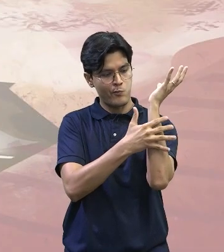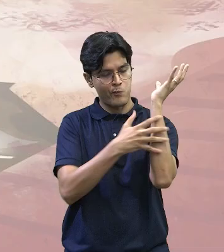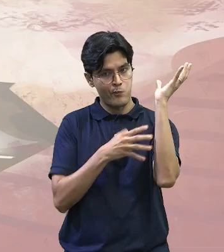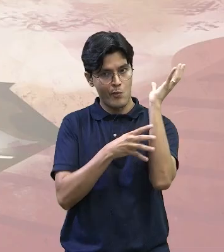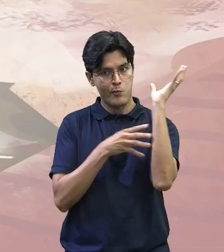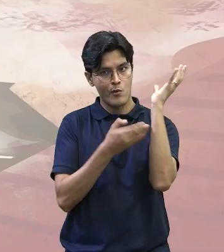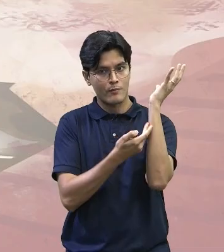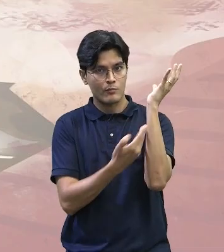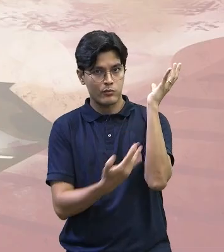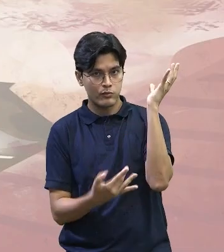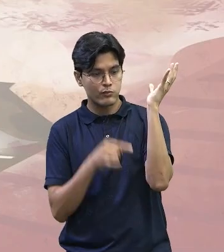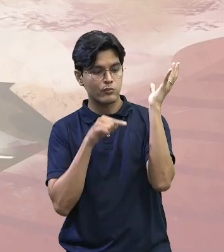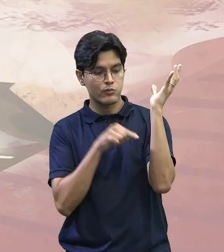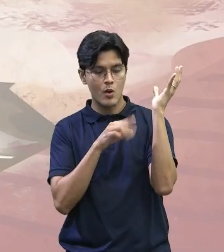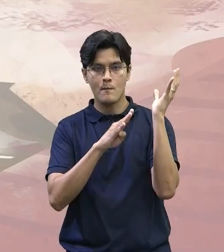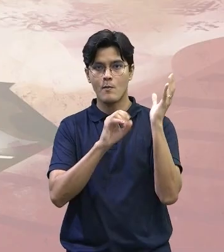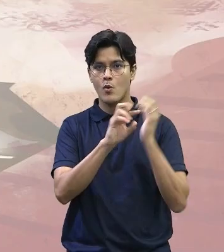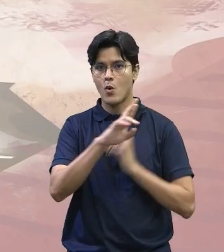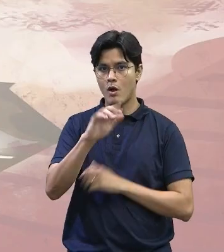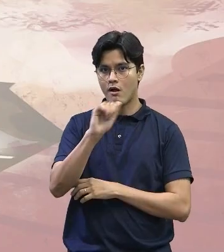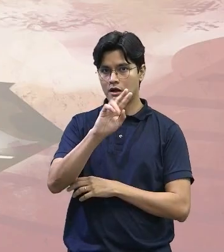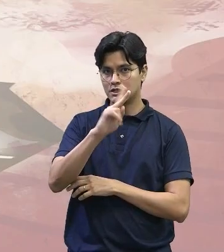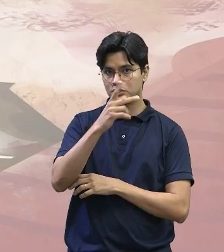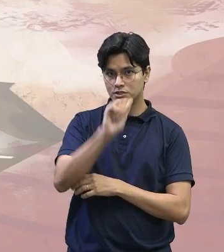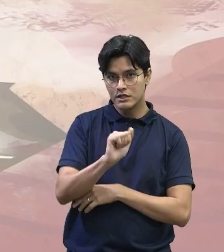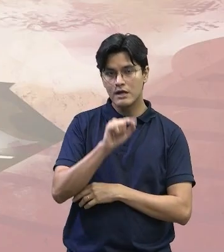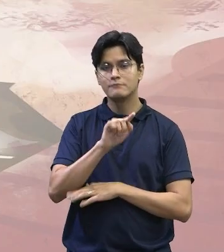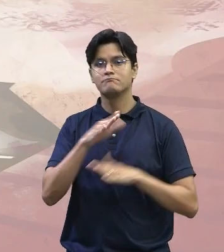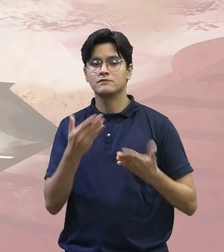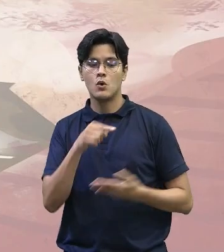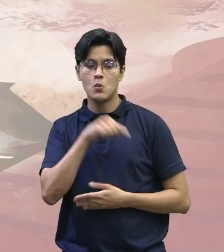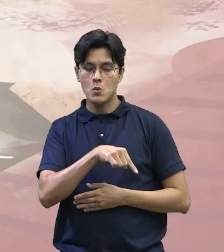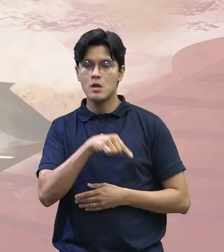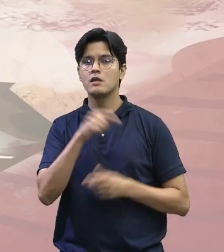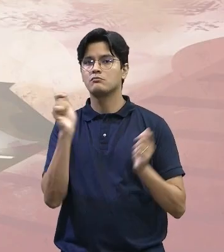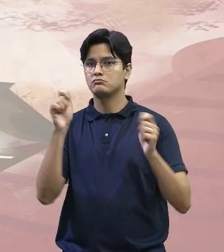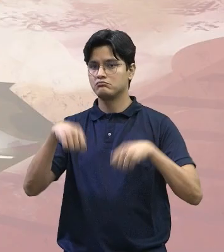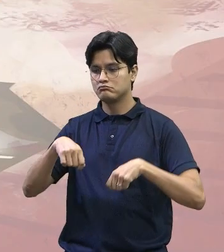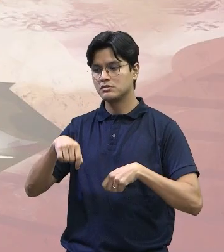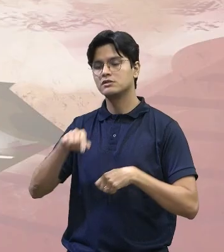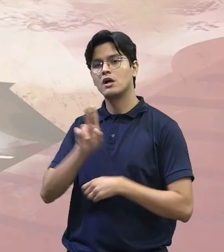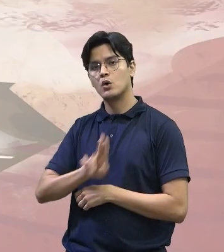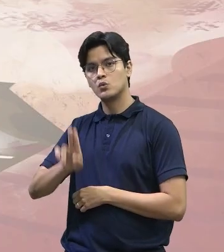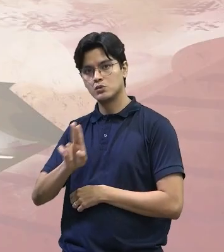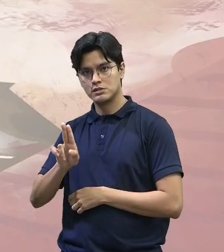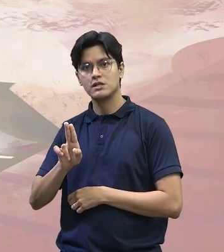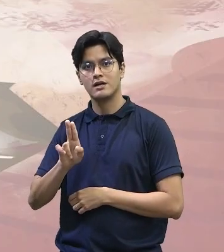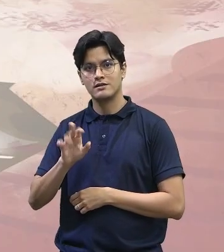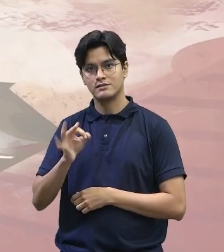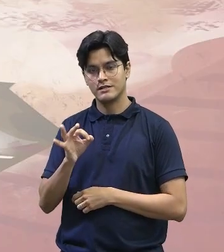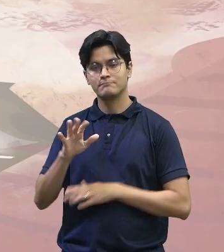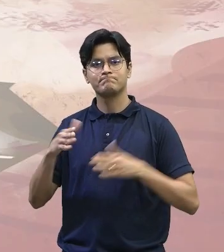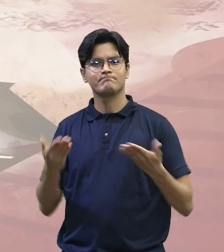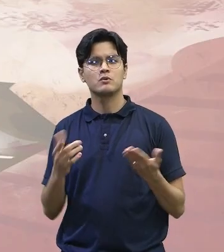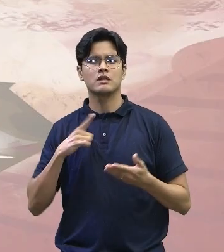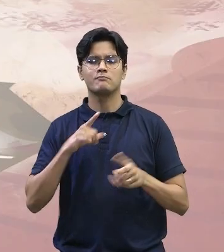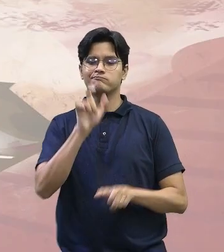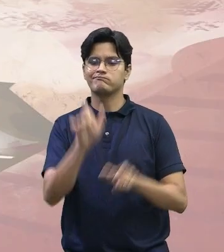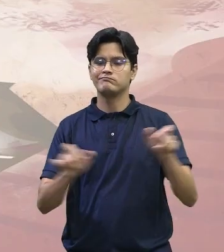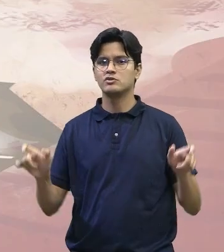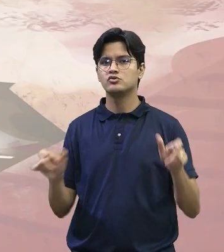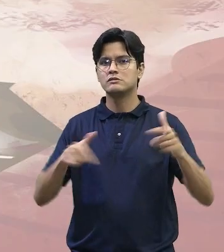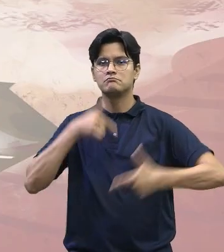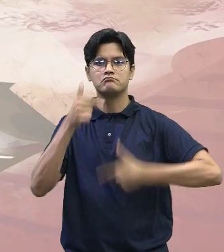seringueiro. E existia todo um sistema que fazia com que o seringueiro se aprisionasse em um sistema de